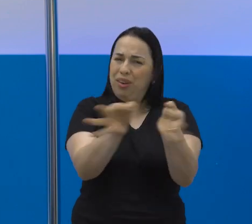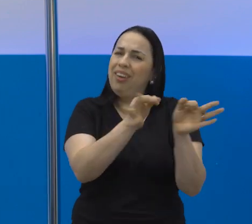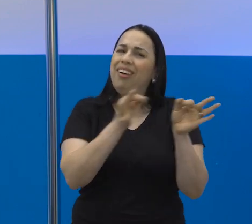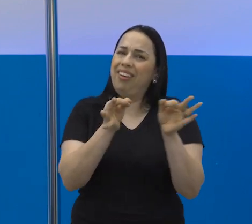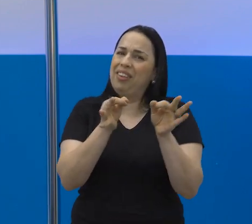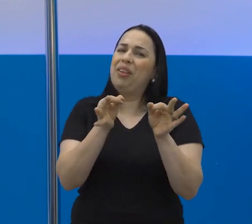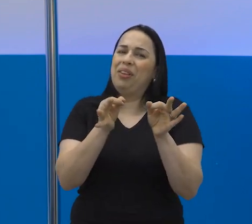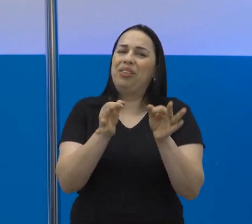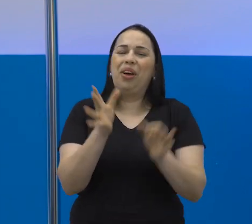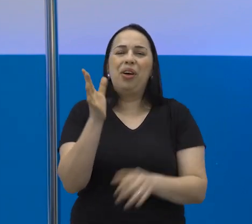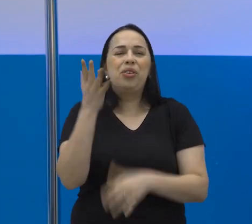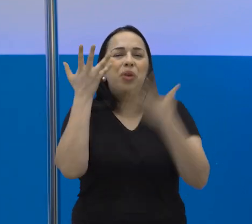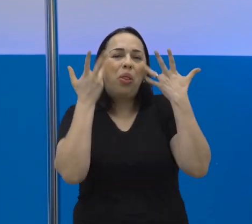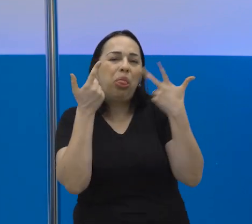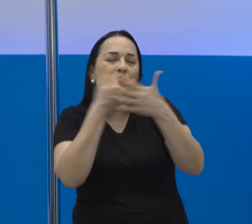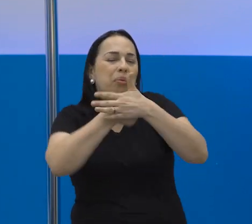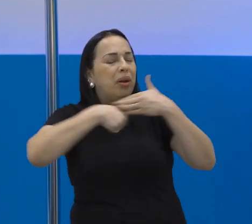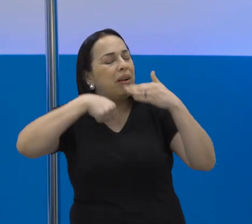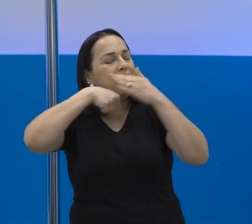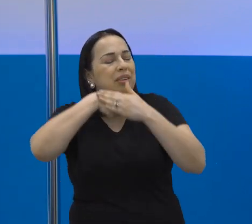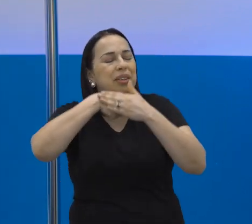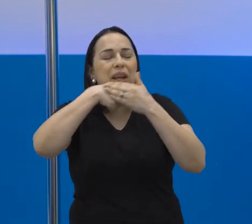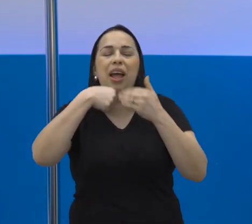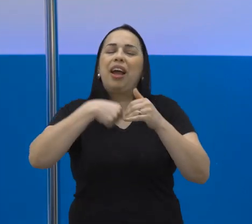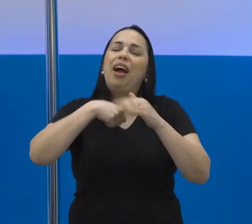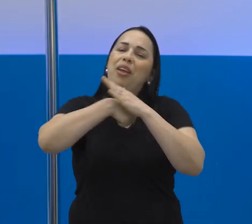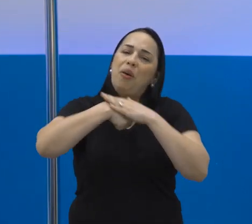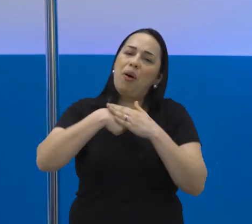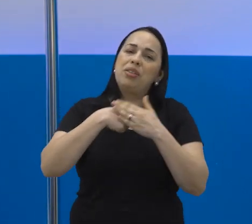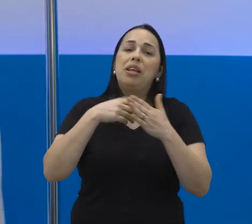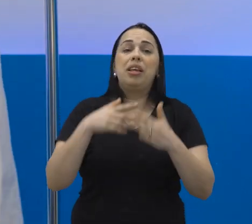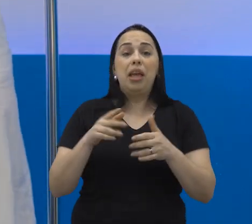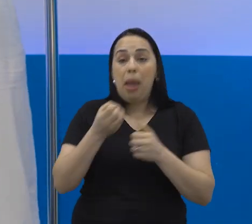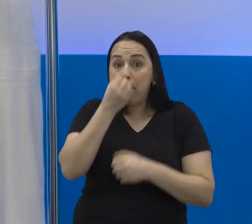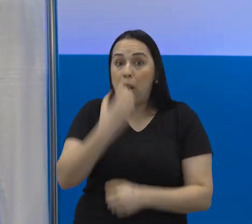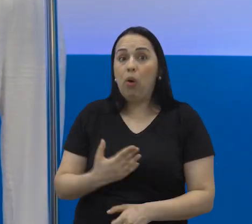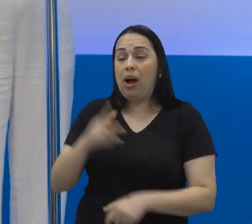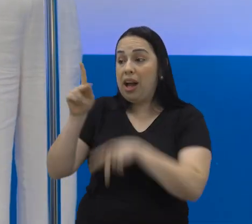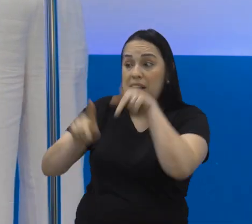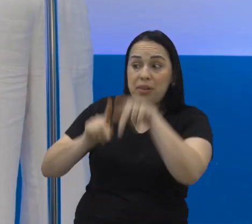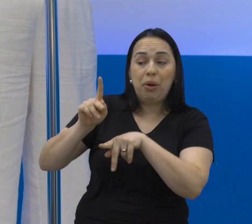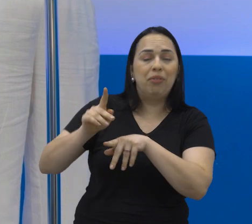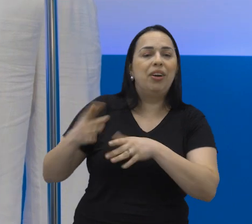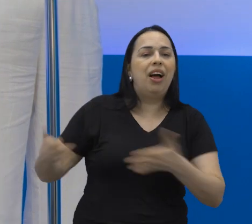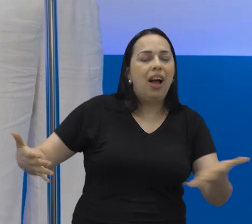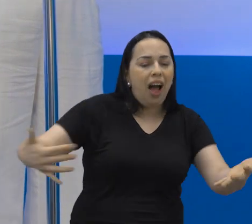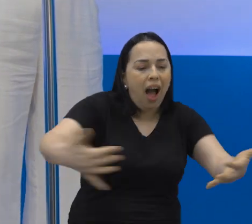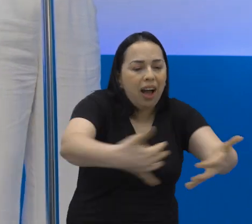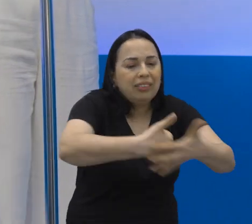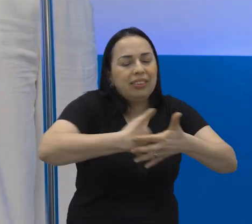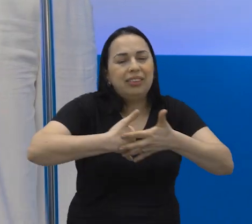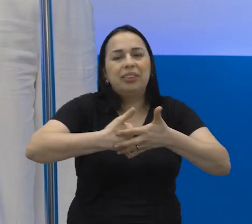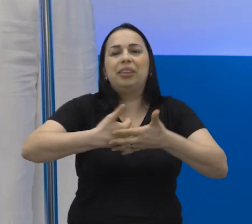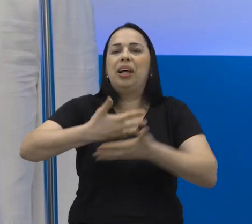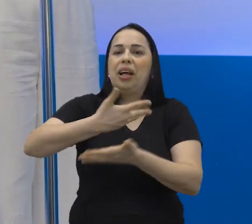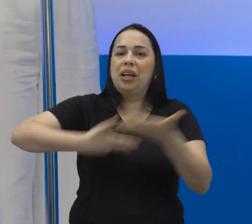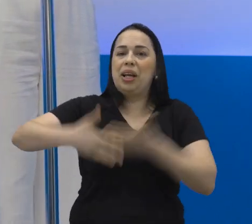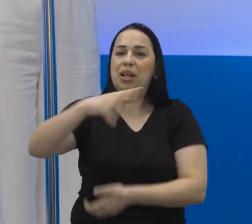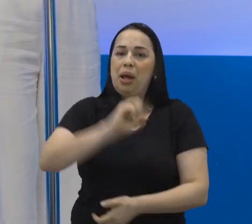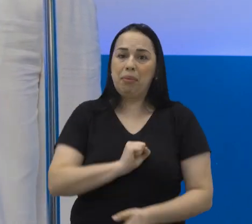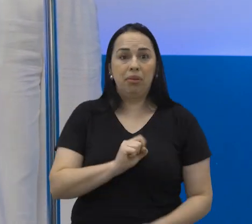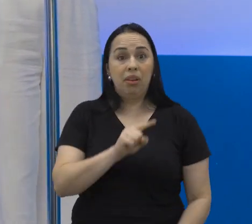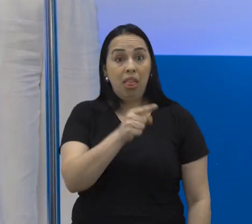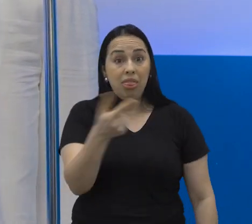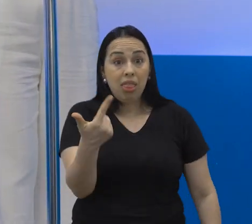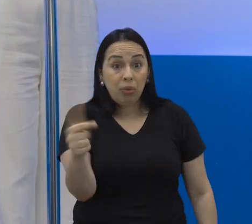Eles são tão carinhosos e que bom saber que tem gente disposta a acolher, dar e também, claro, receber amor. Se